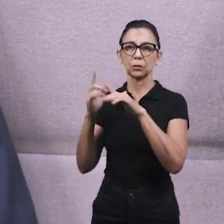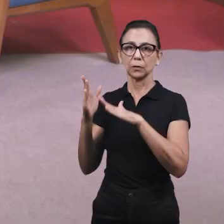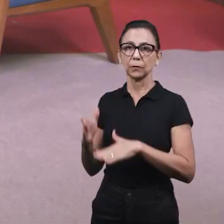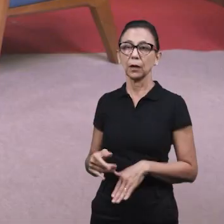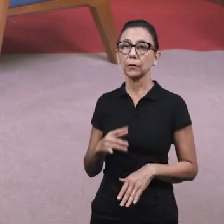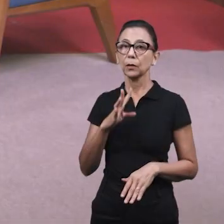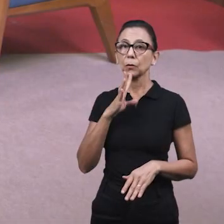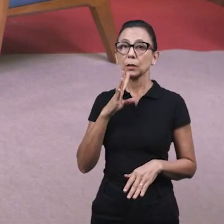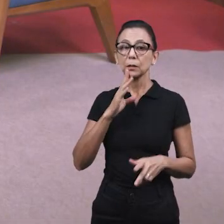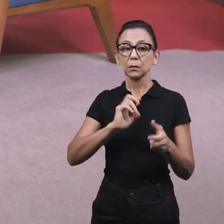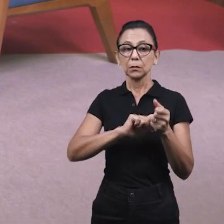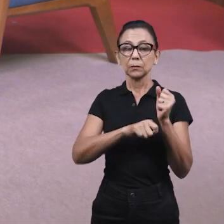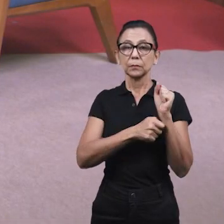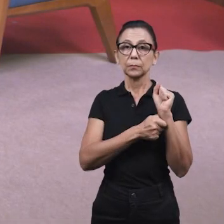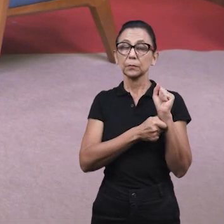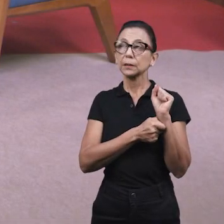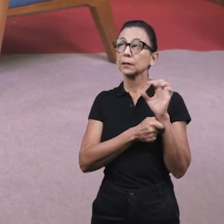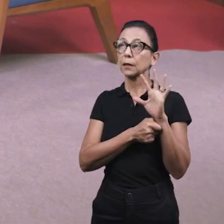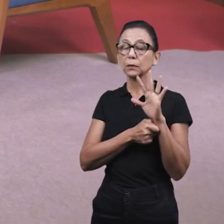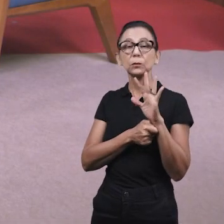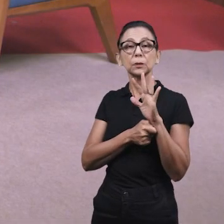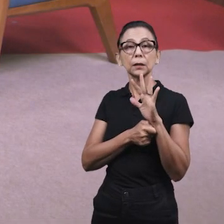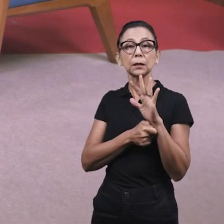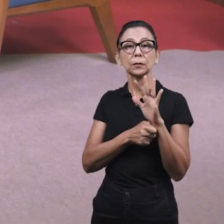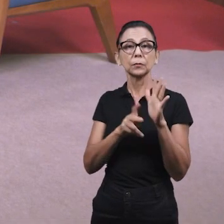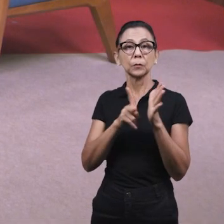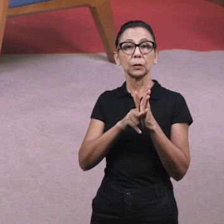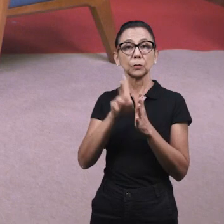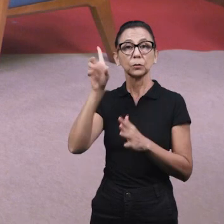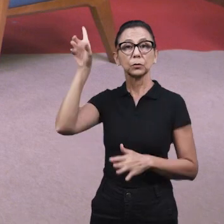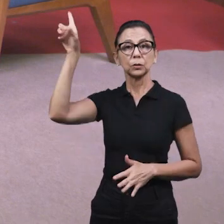Sérgio? E também,